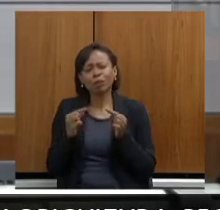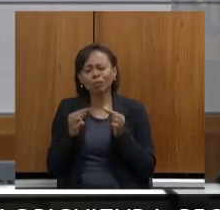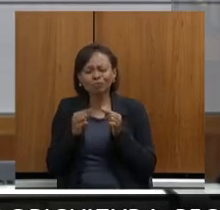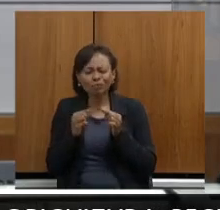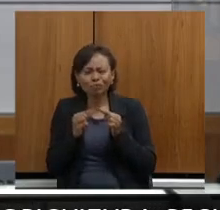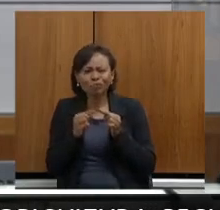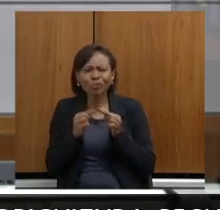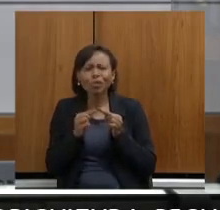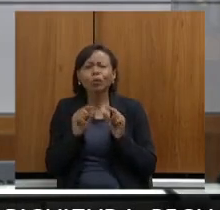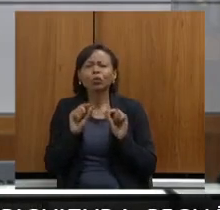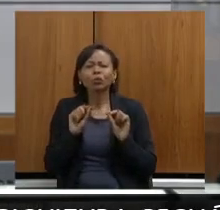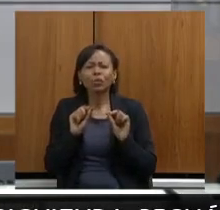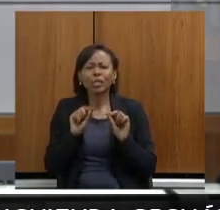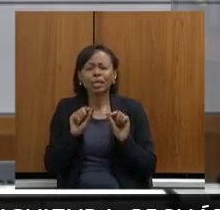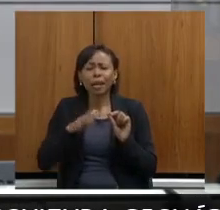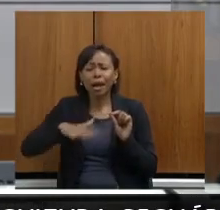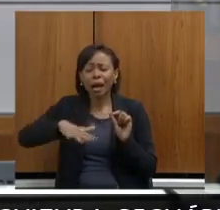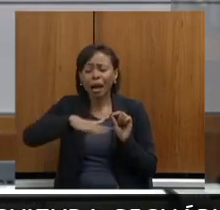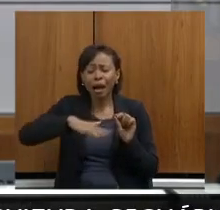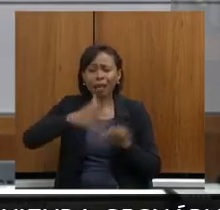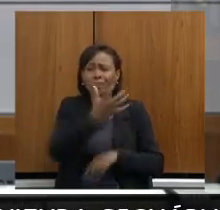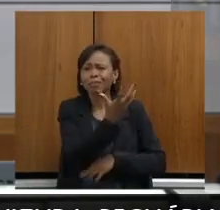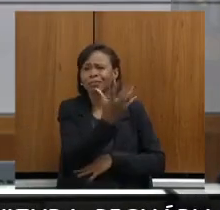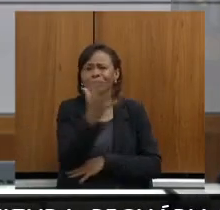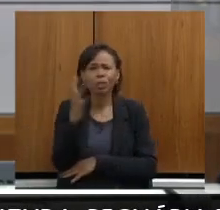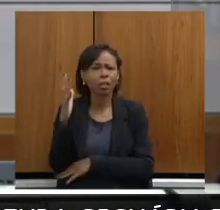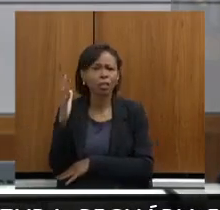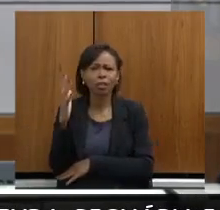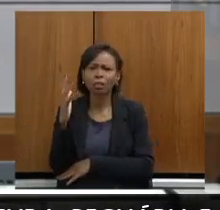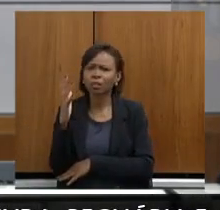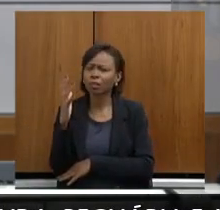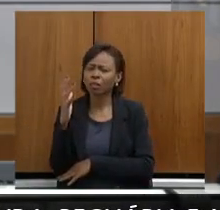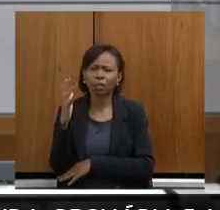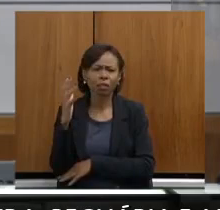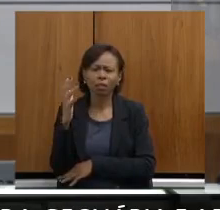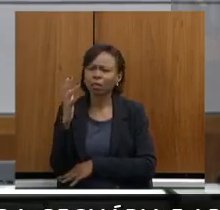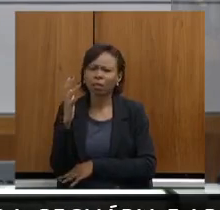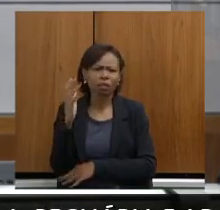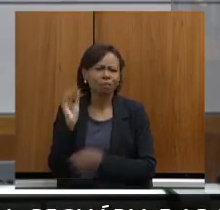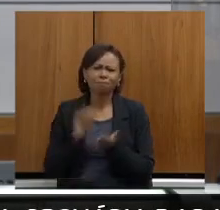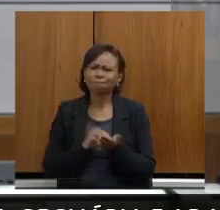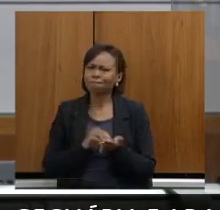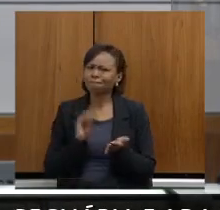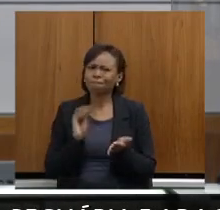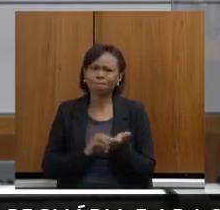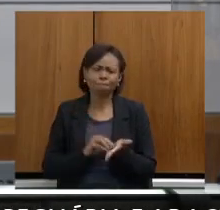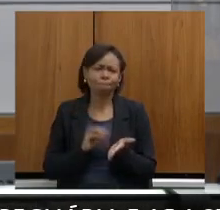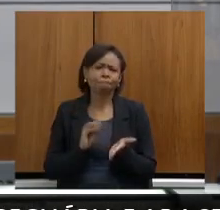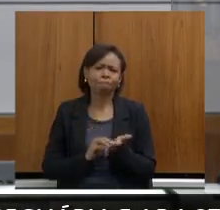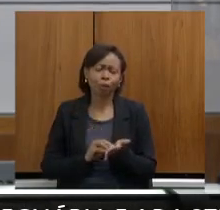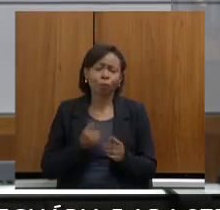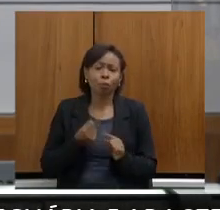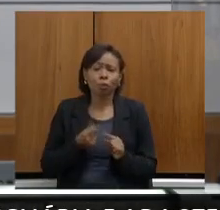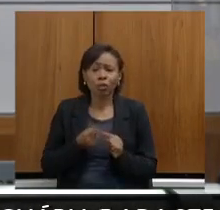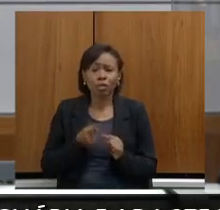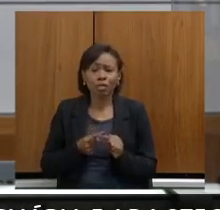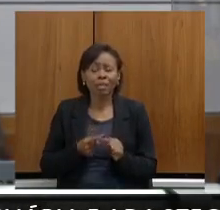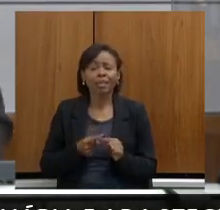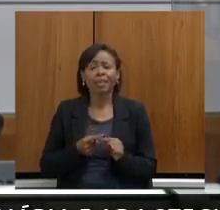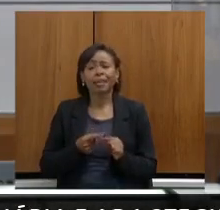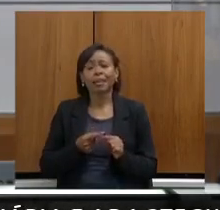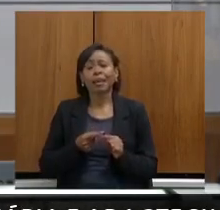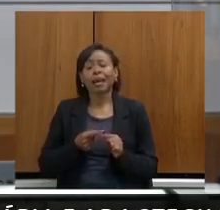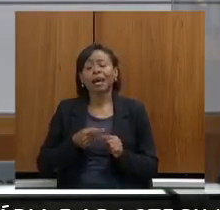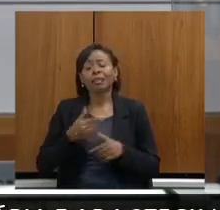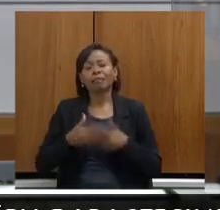com o meio ambiente porque aí é um horror secretária muitas vezes as coisas caminham Eu já falei com a senhora várias vezes e quando